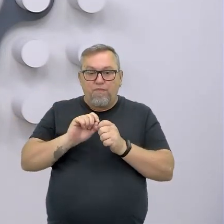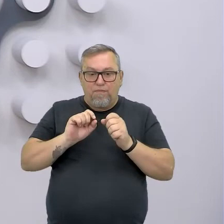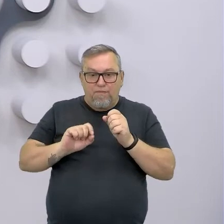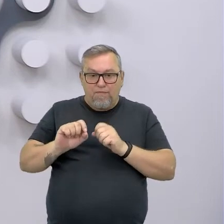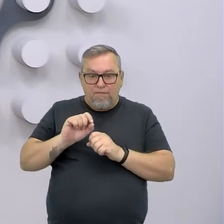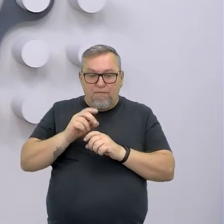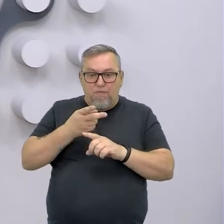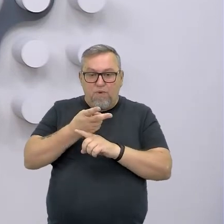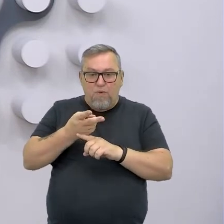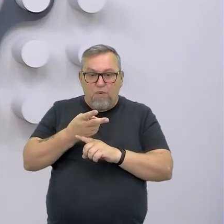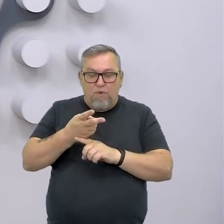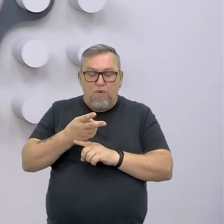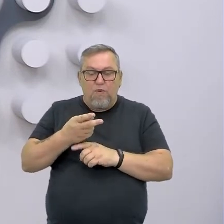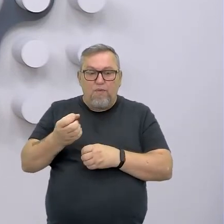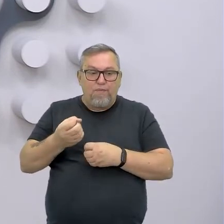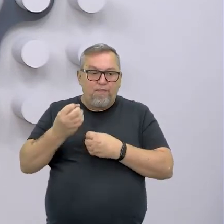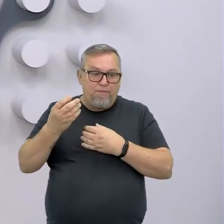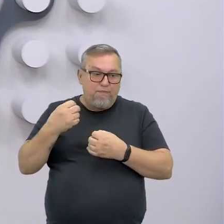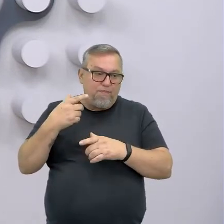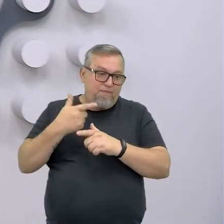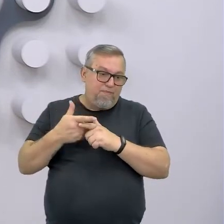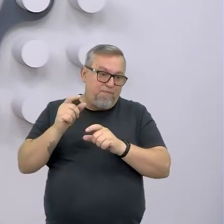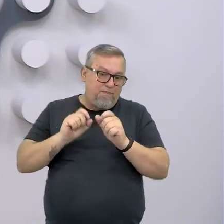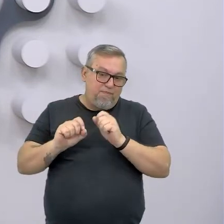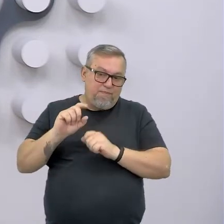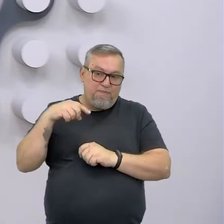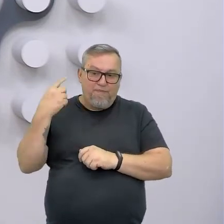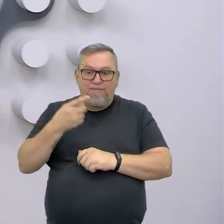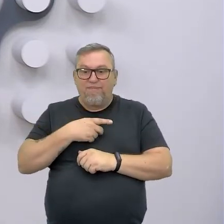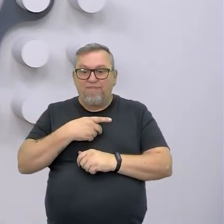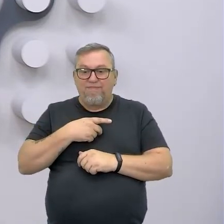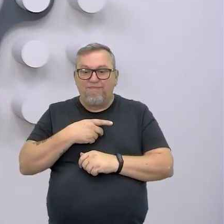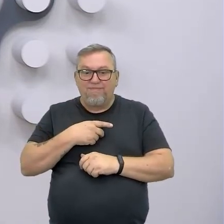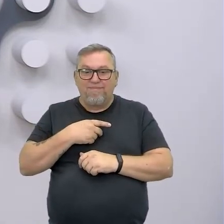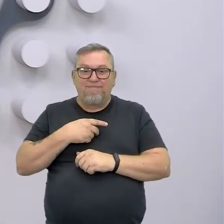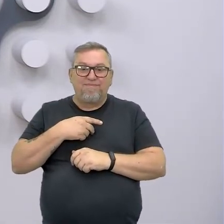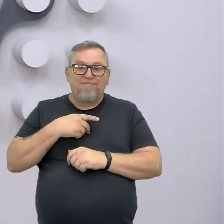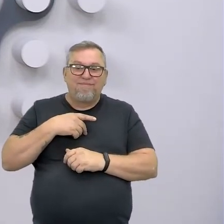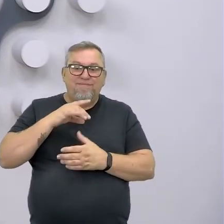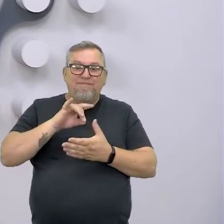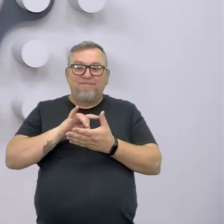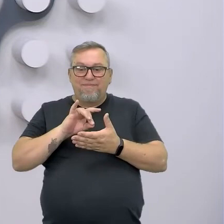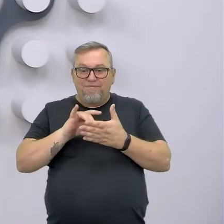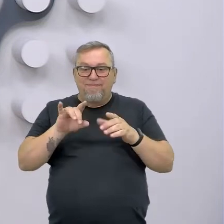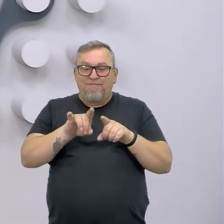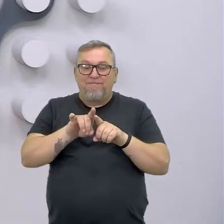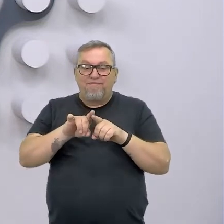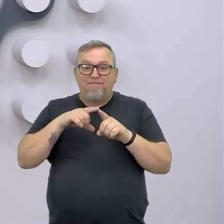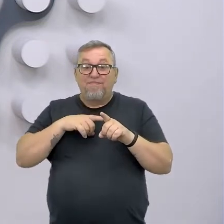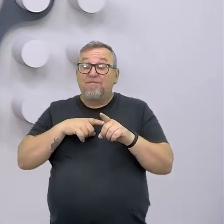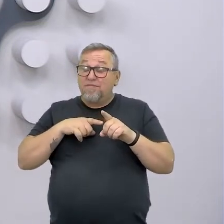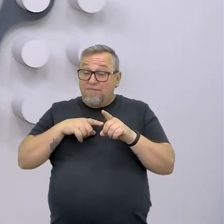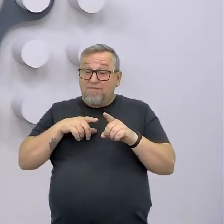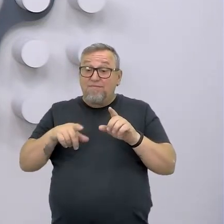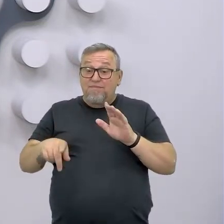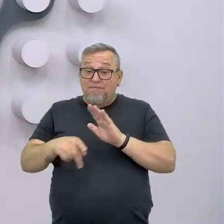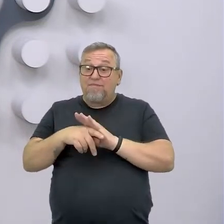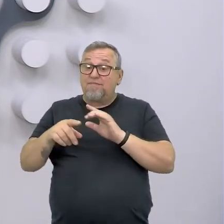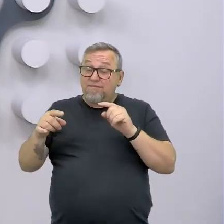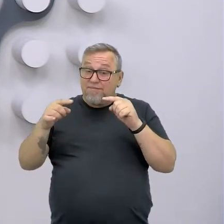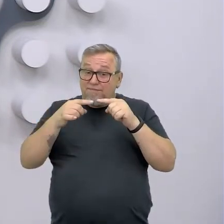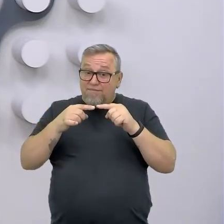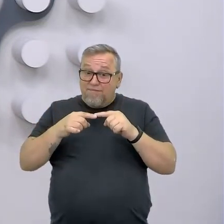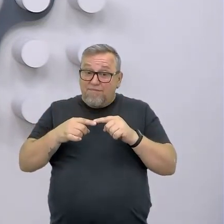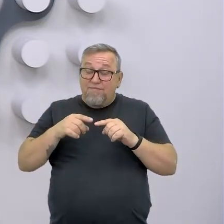em busca, né, de informações sobre as nossas origens, isso também faz parte de uma